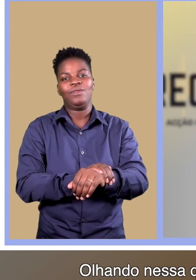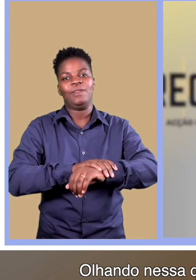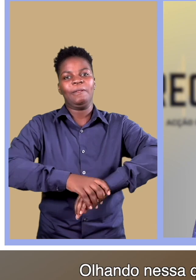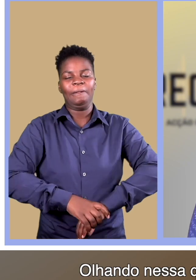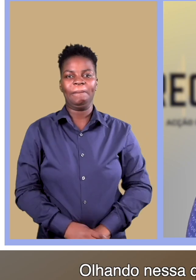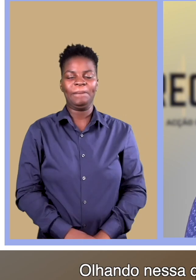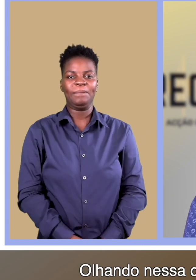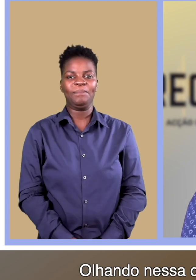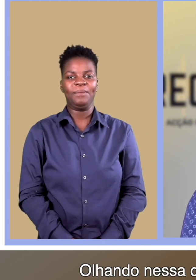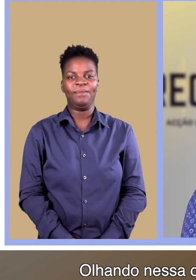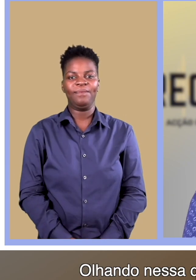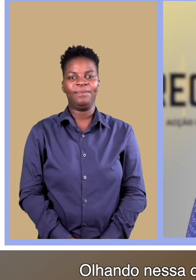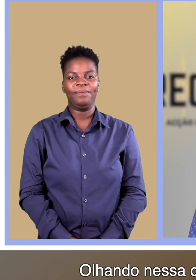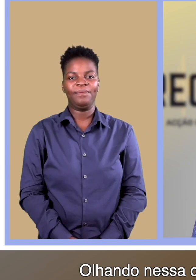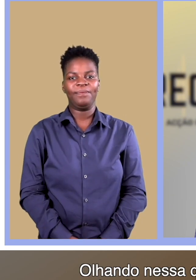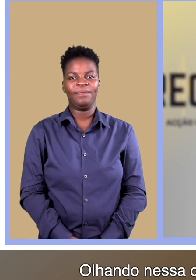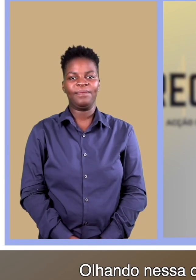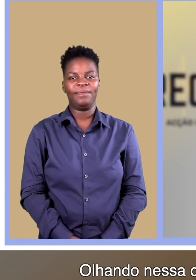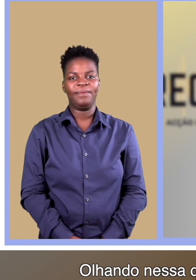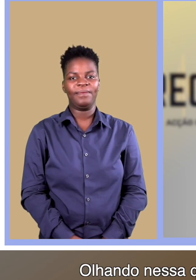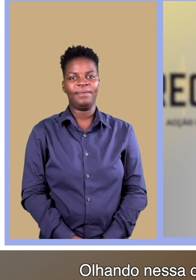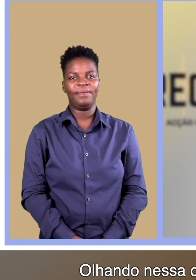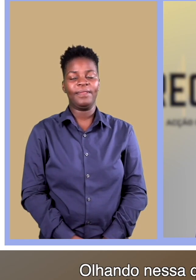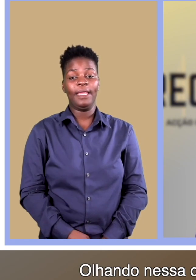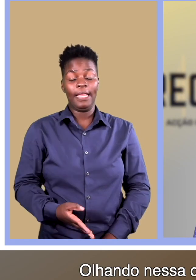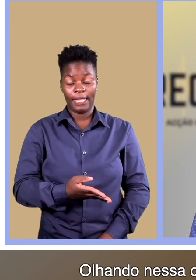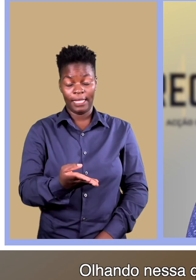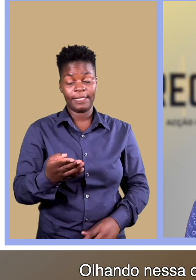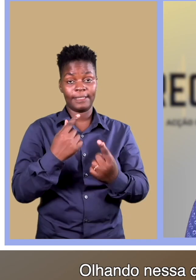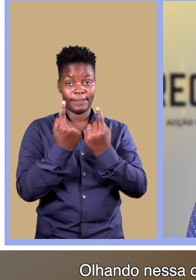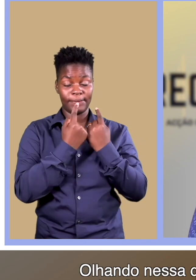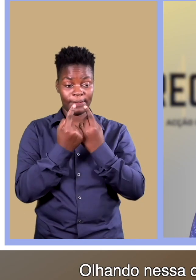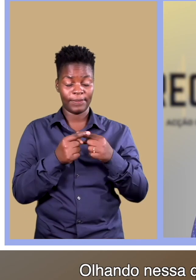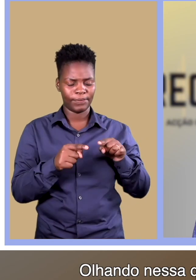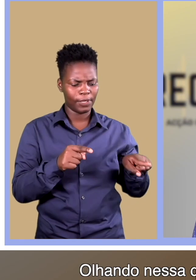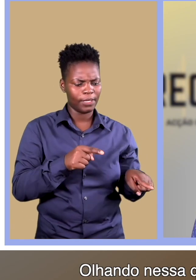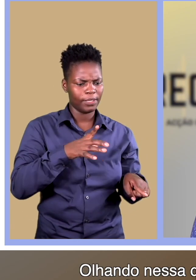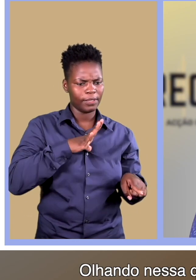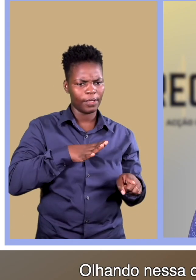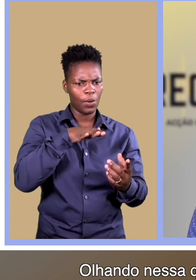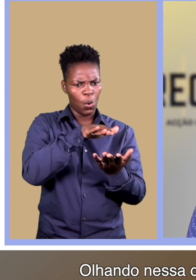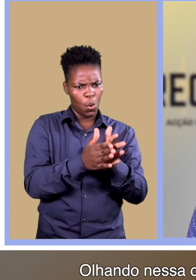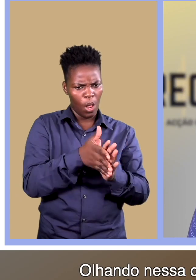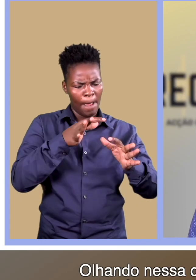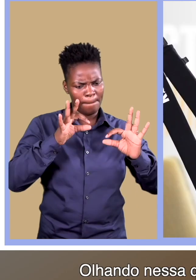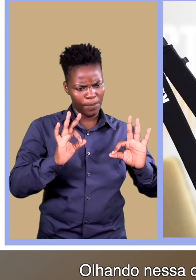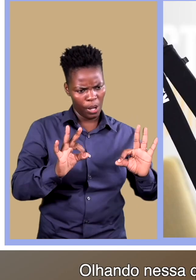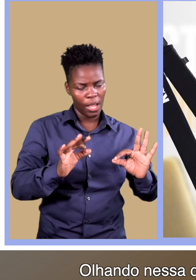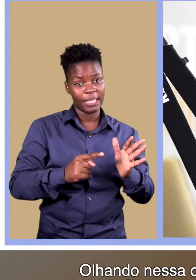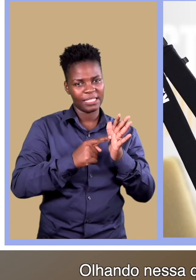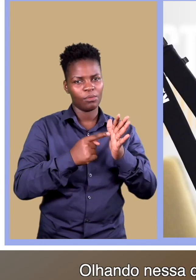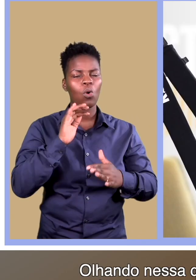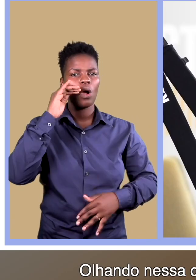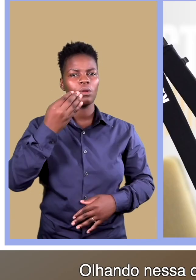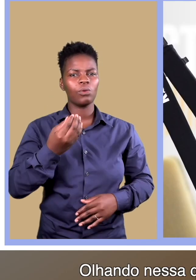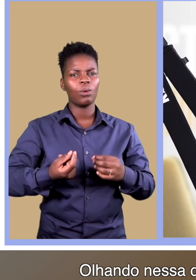Bem, olhando nessa questão no centro que é adaptado, por exemplo, a eclosão de cólera,